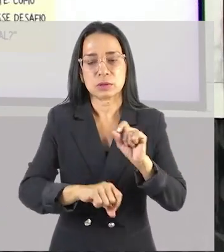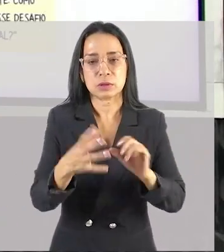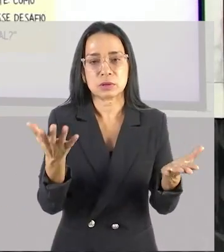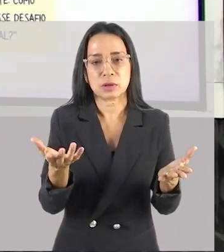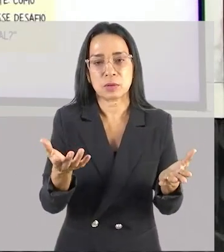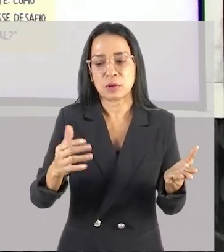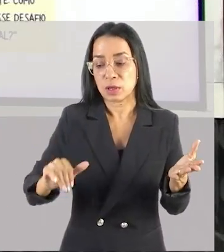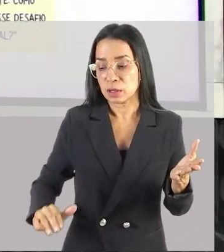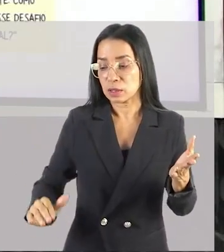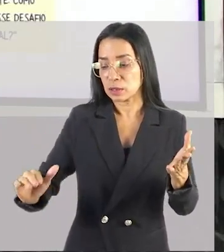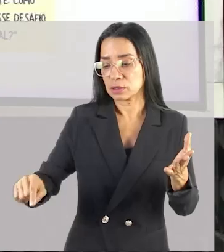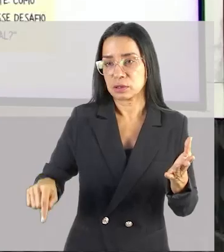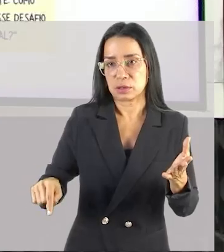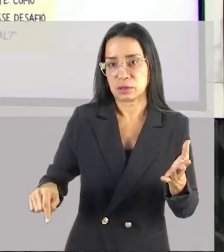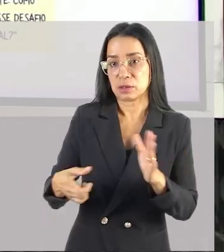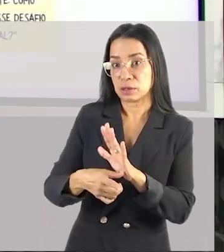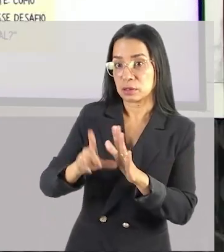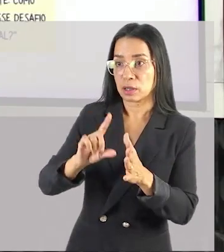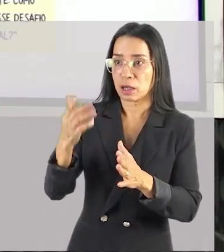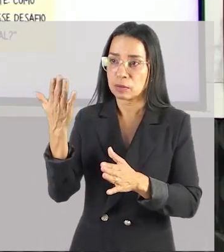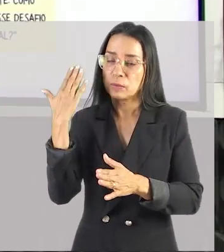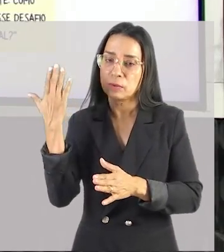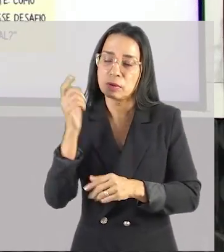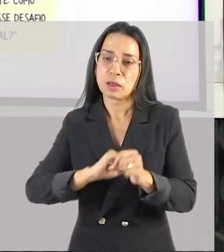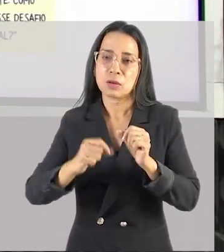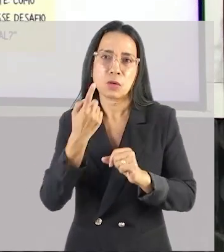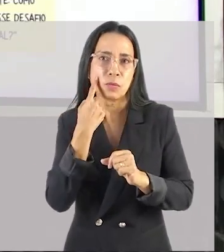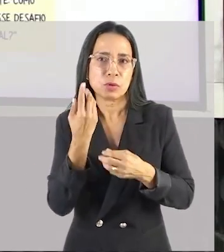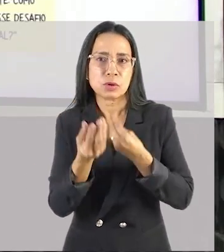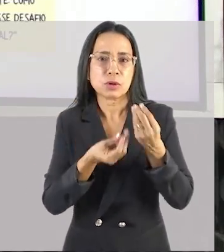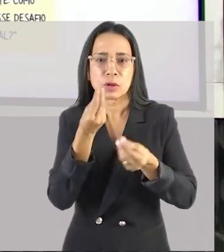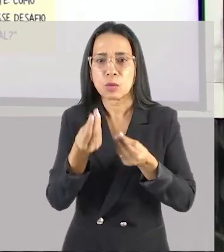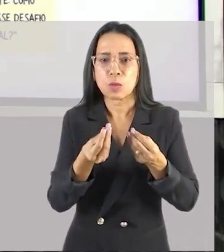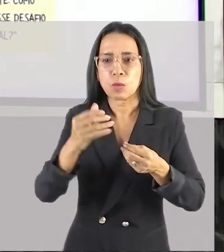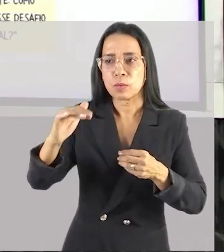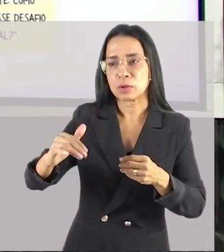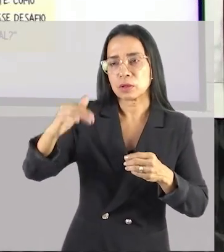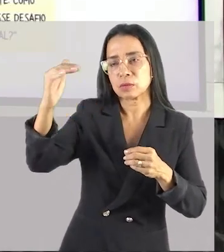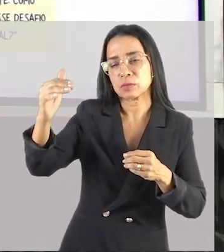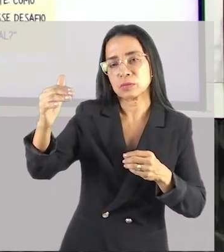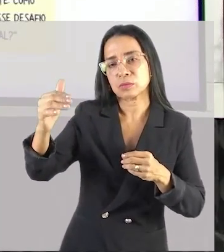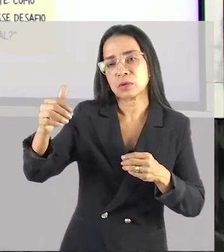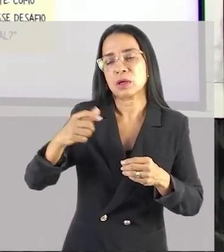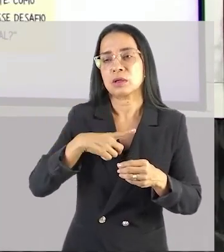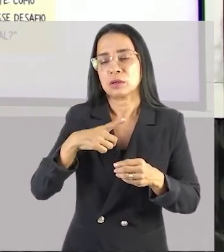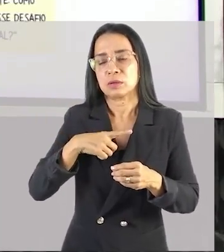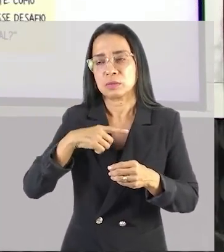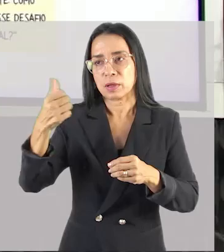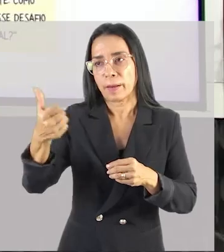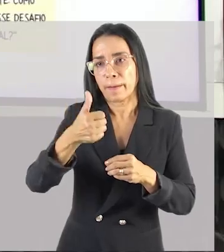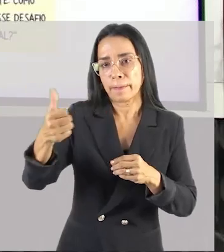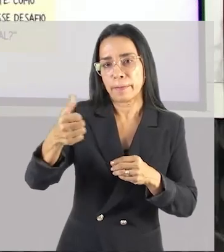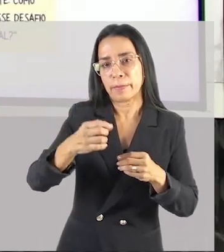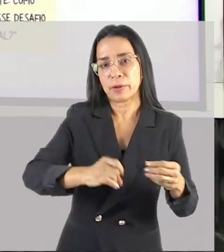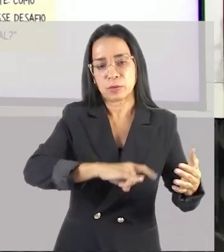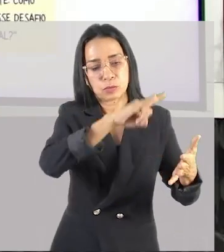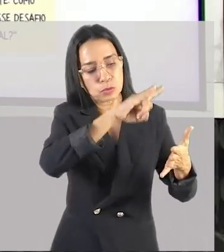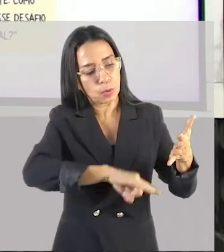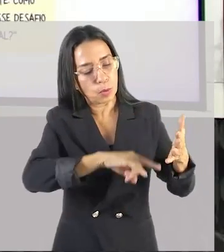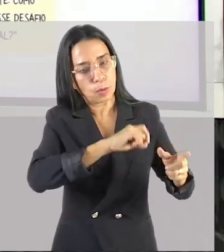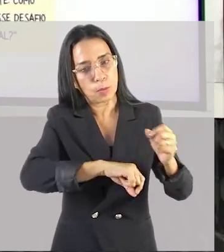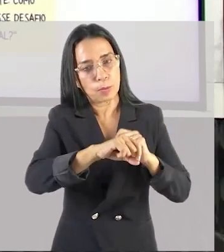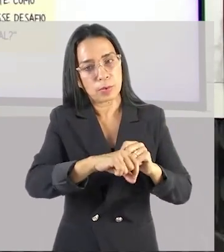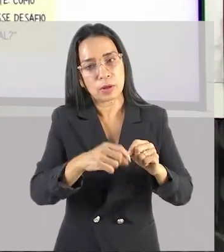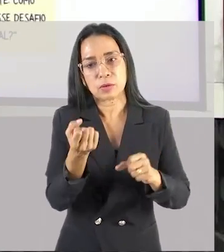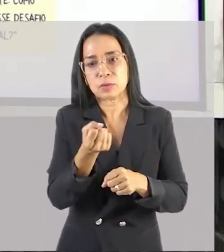foram consideradas como seres adultos. Nós temos a primeira declaração da infância em 1948 no mundo. Falamos de